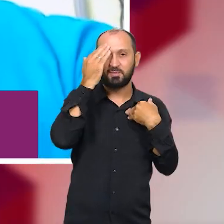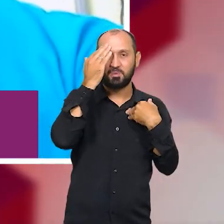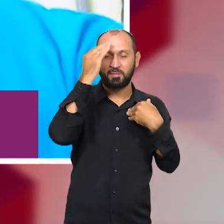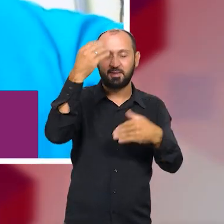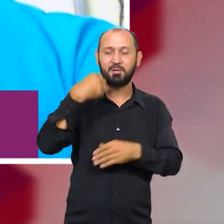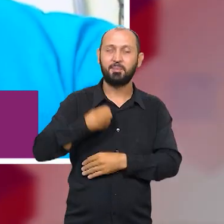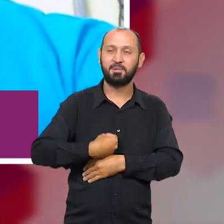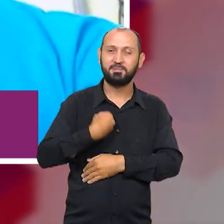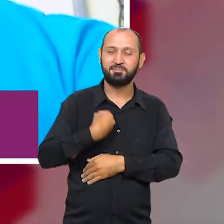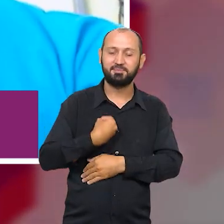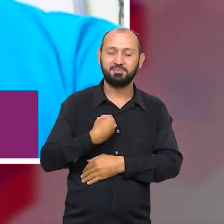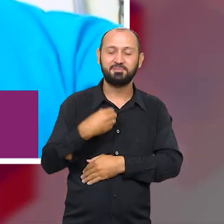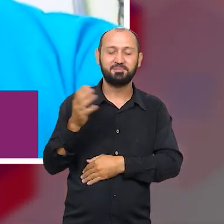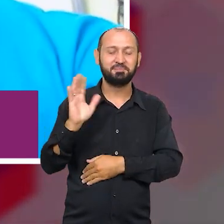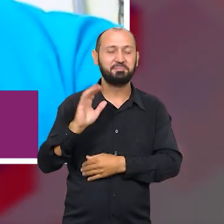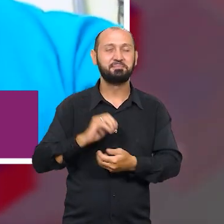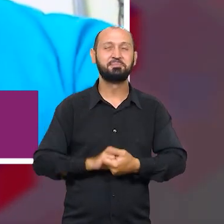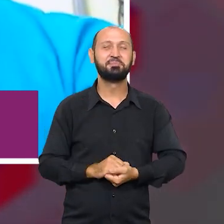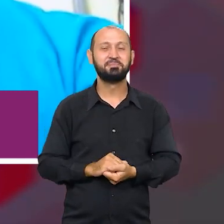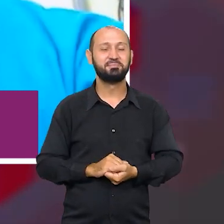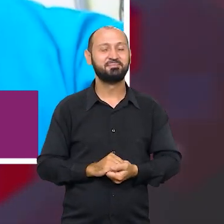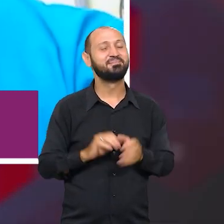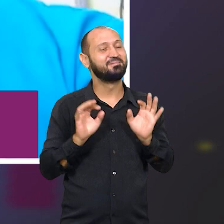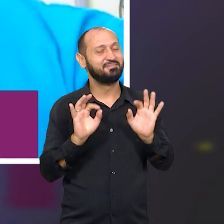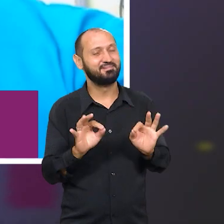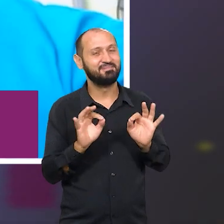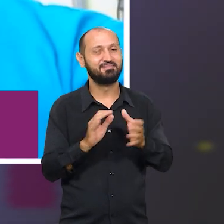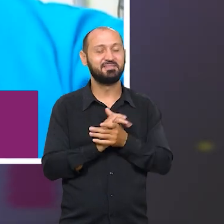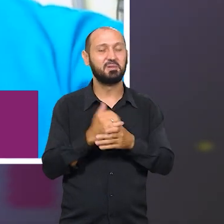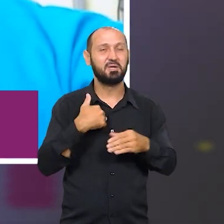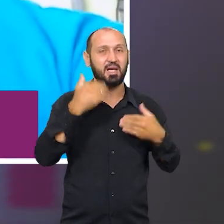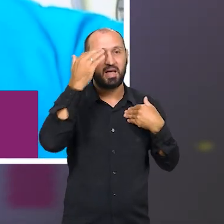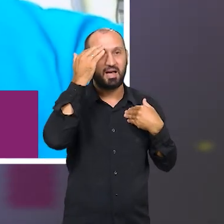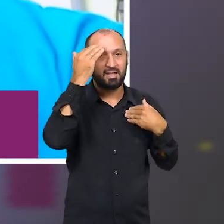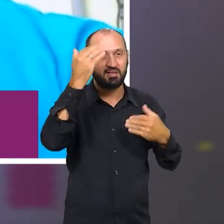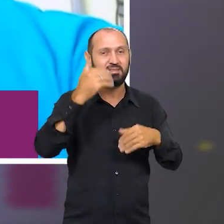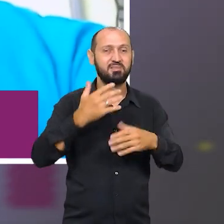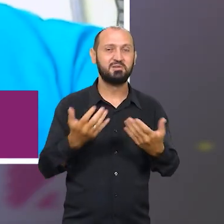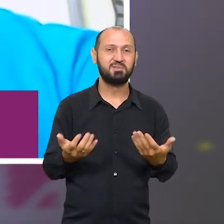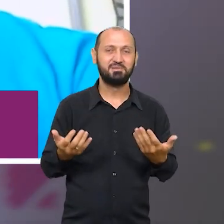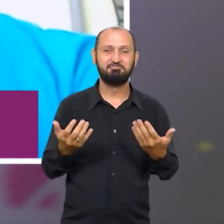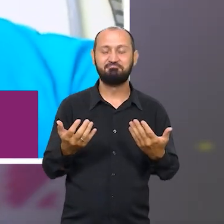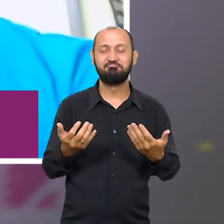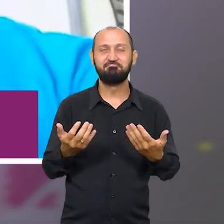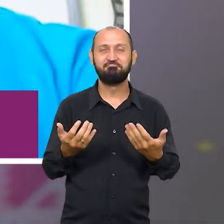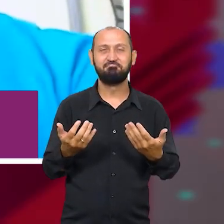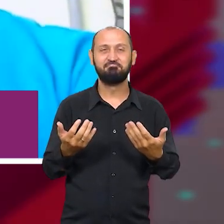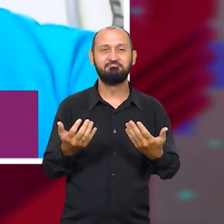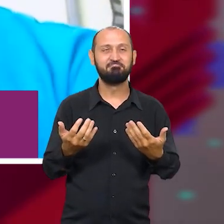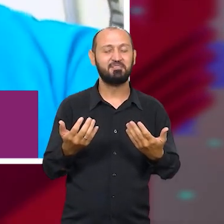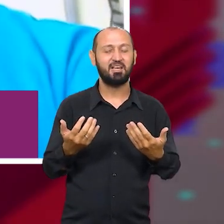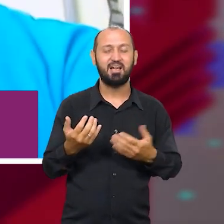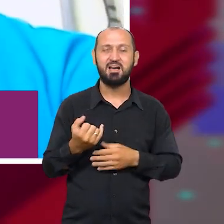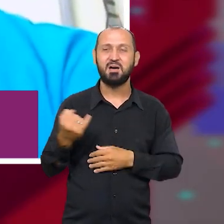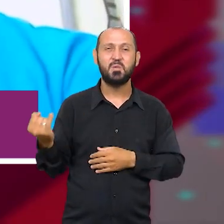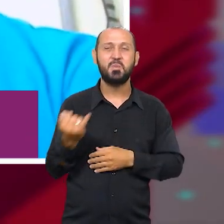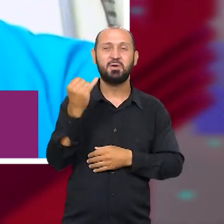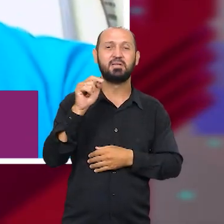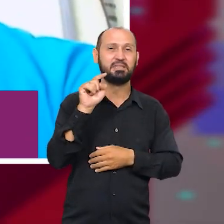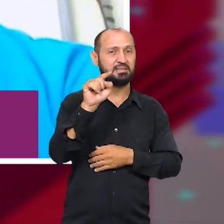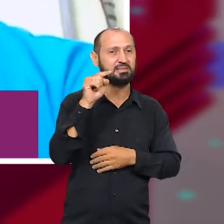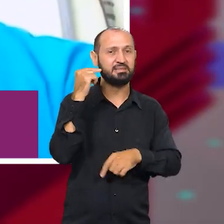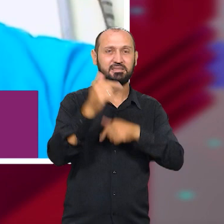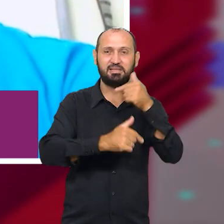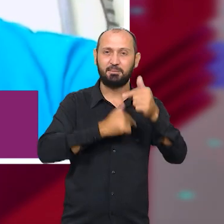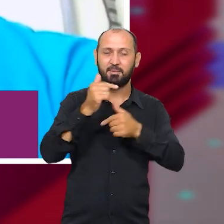obrigada pela sua participação com a gente, viu? Com certeza, Lívia, eu que agradeço. É de suma importância esse